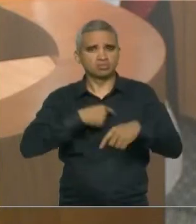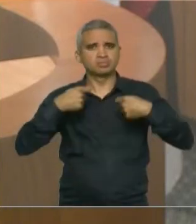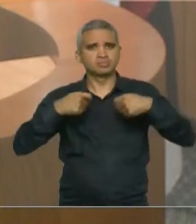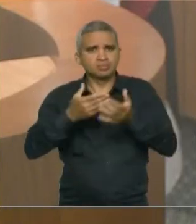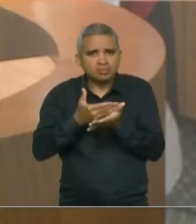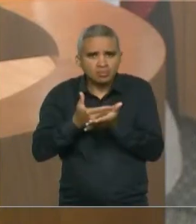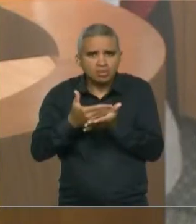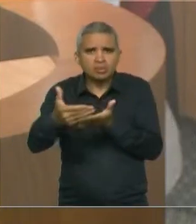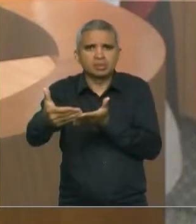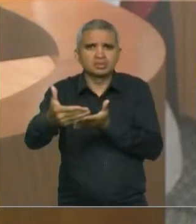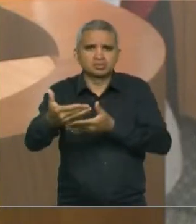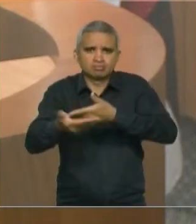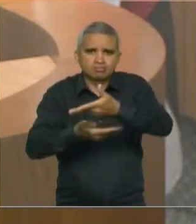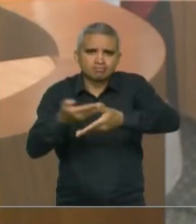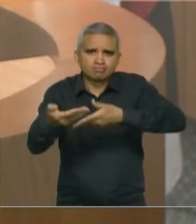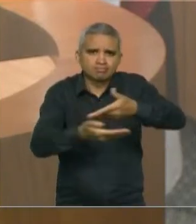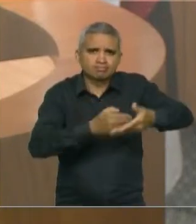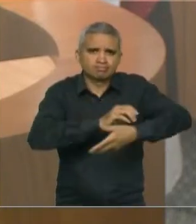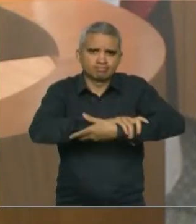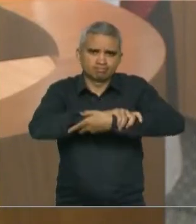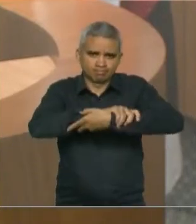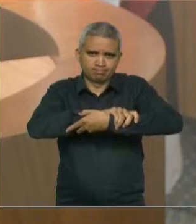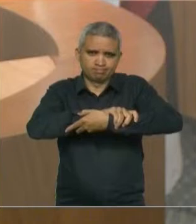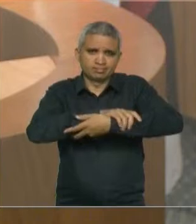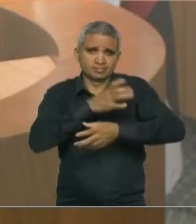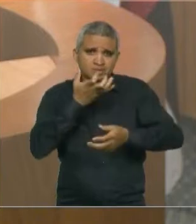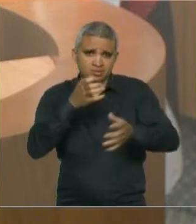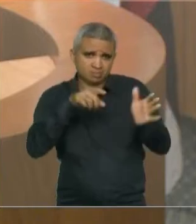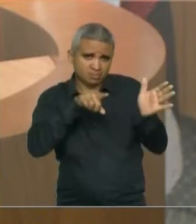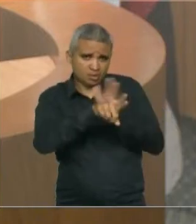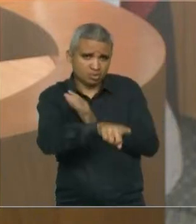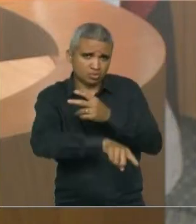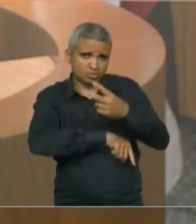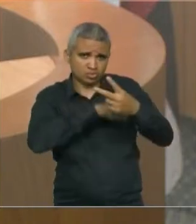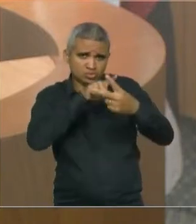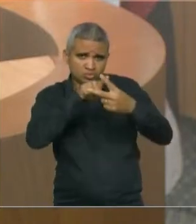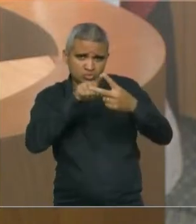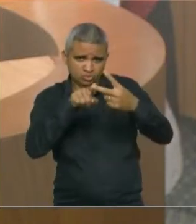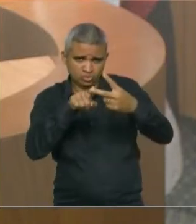duas perguntas ao senhor secretário. Quando